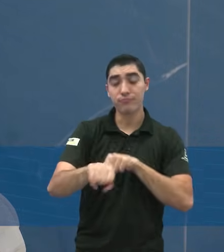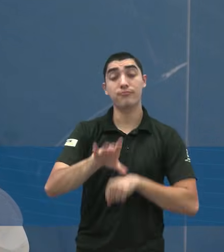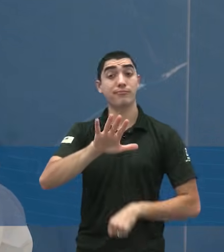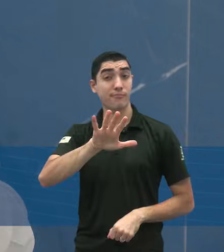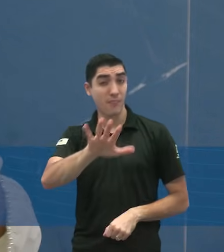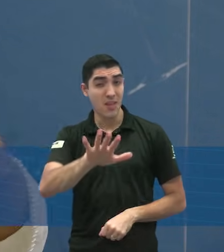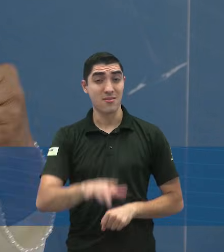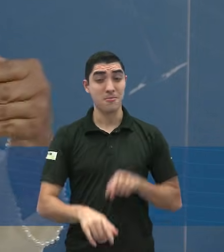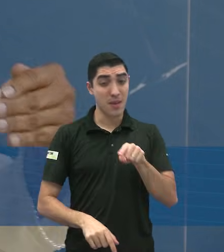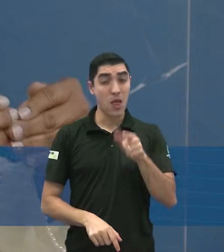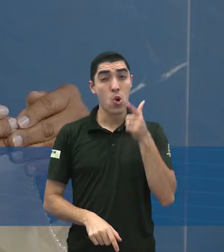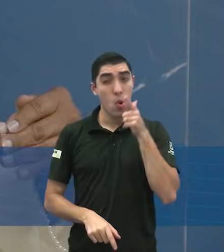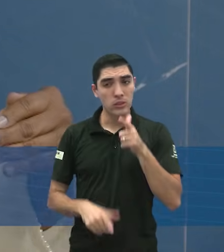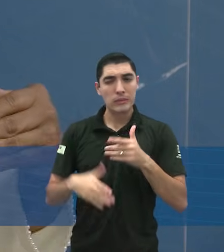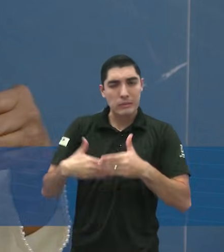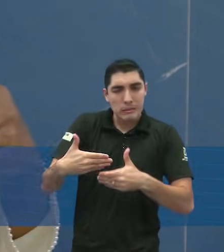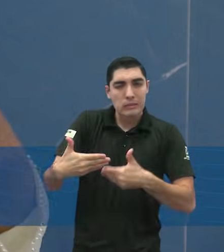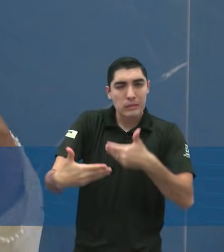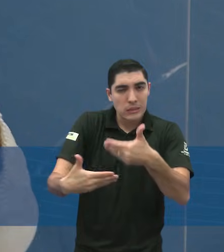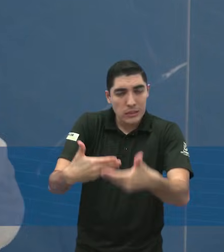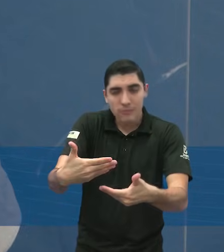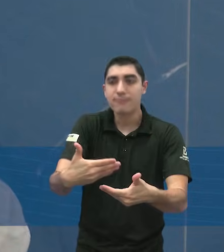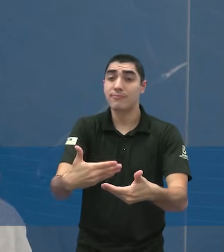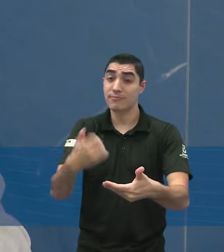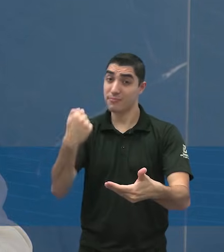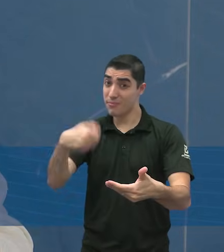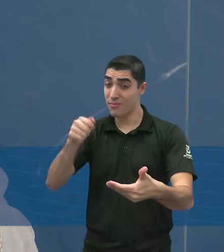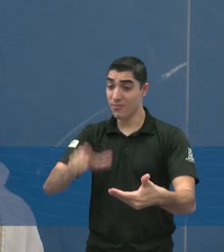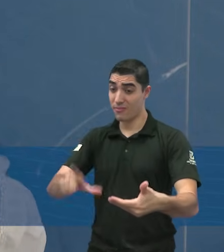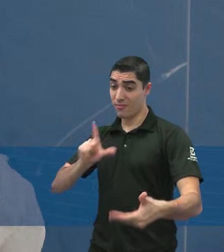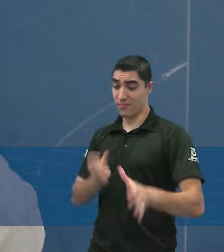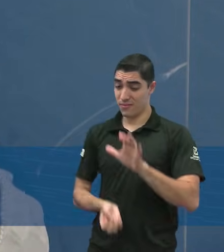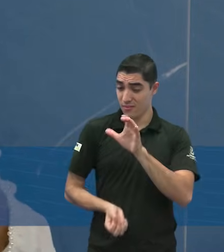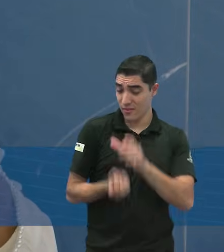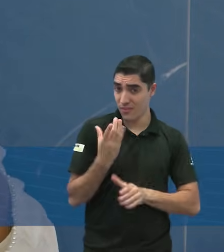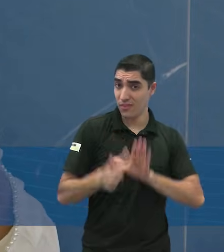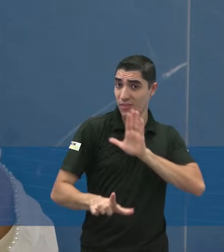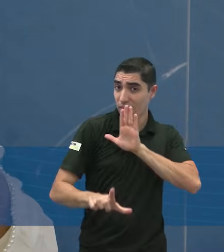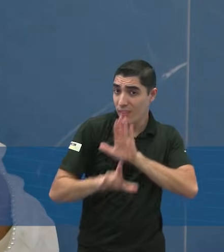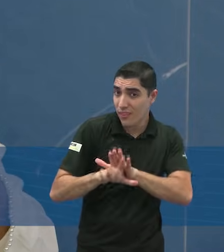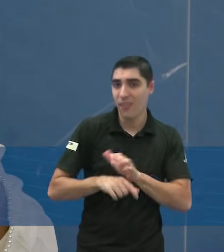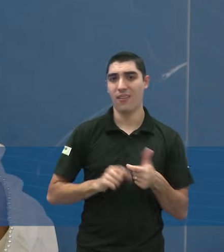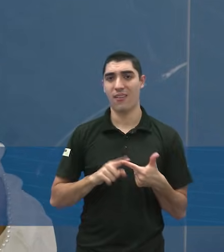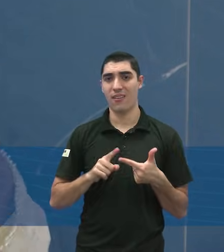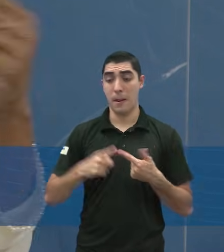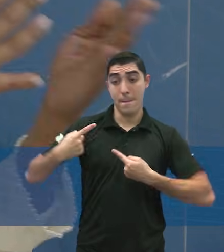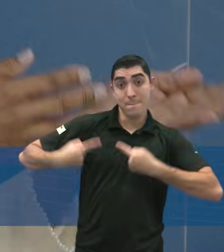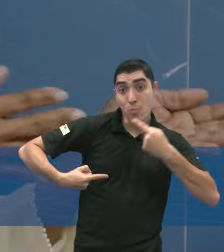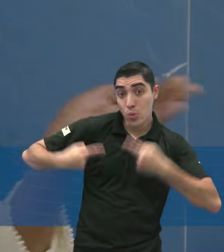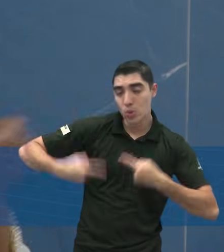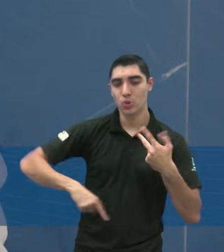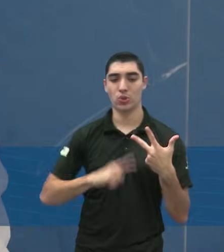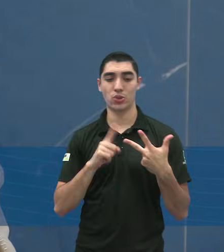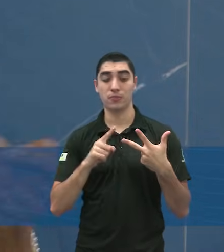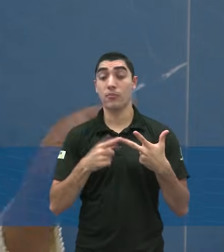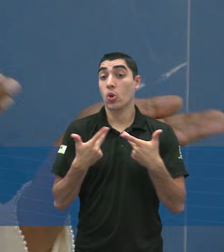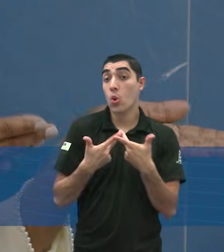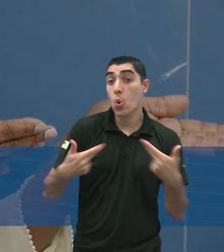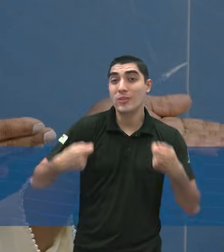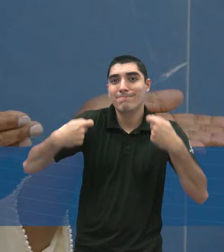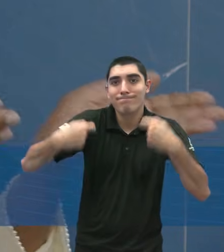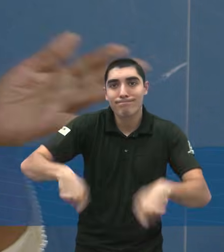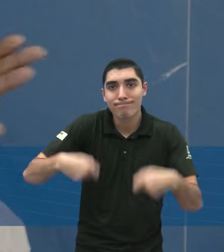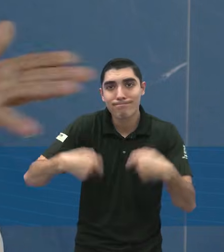ter o acesso, é que a gente precisa colocar as políticas, as questões das necessidades, como